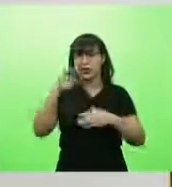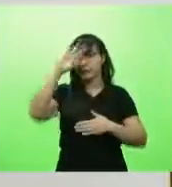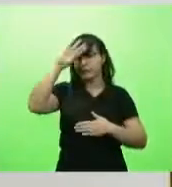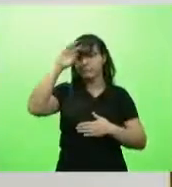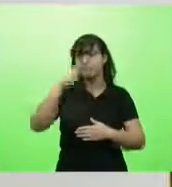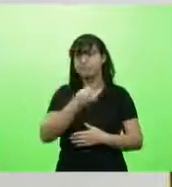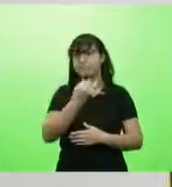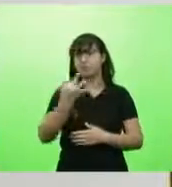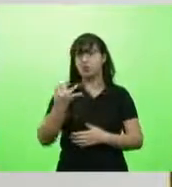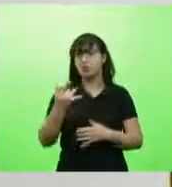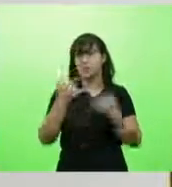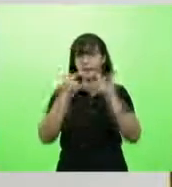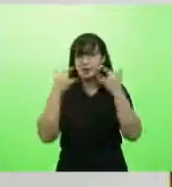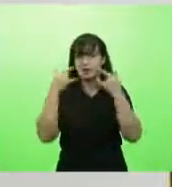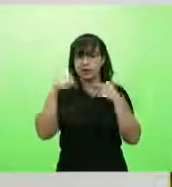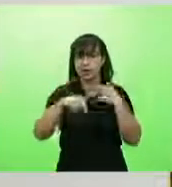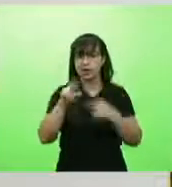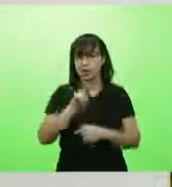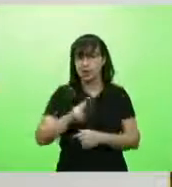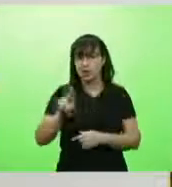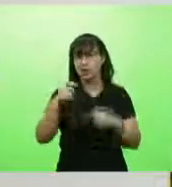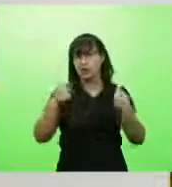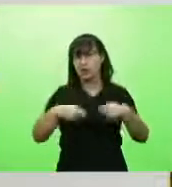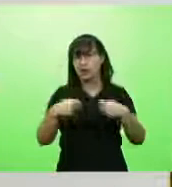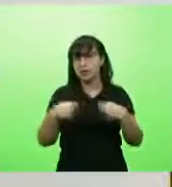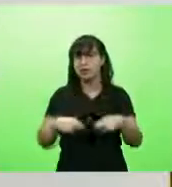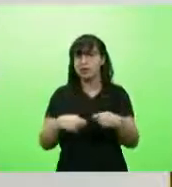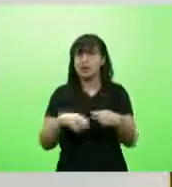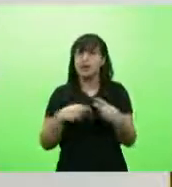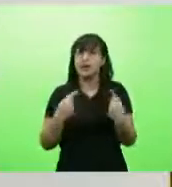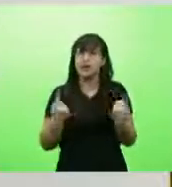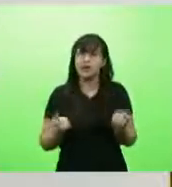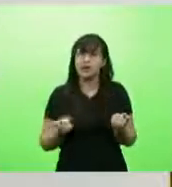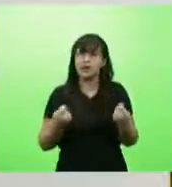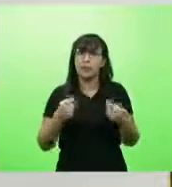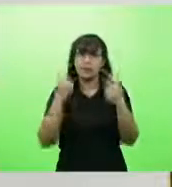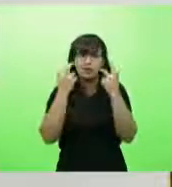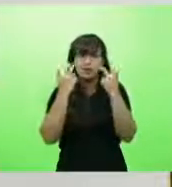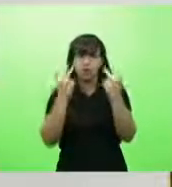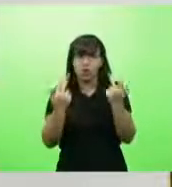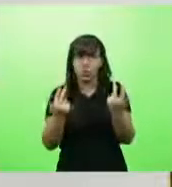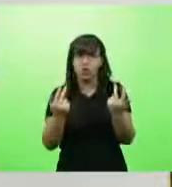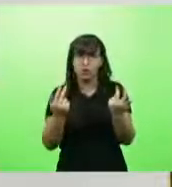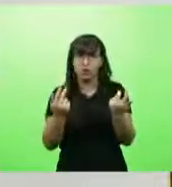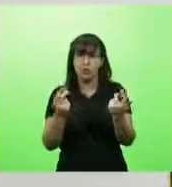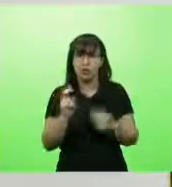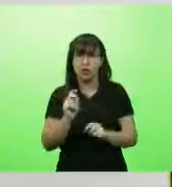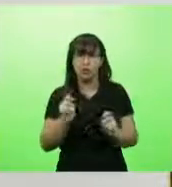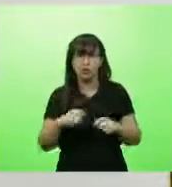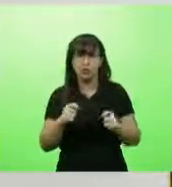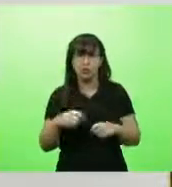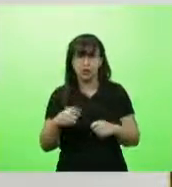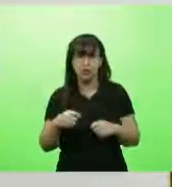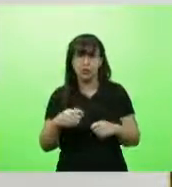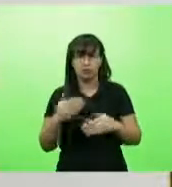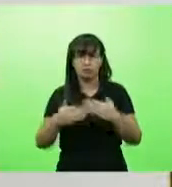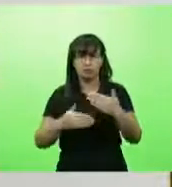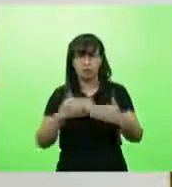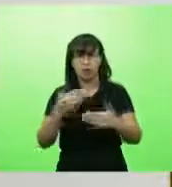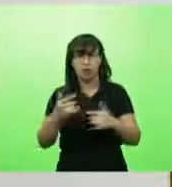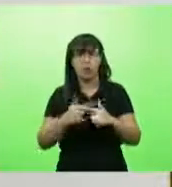máscara aqui dentro, ou seja, as coisas estão funcionando dentro de uma normalidade. O problema que nós chegamos ao